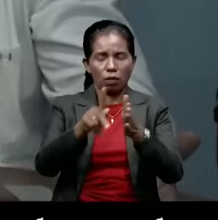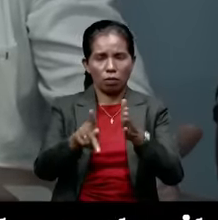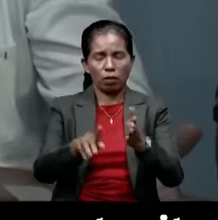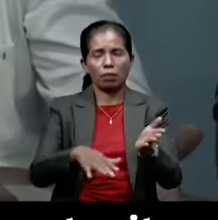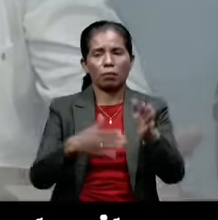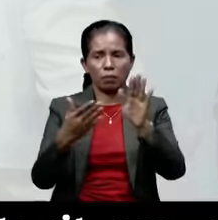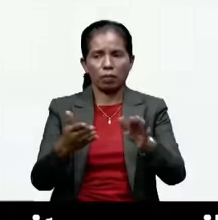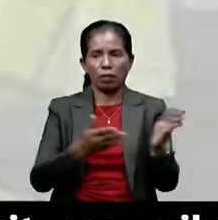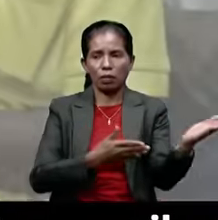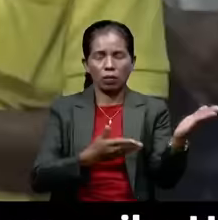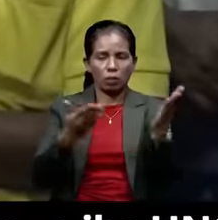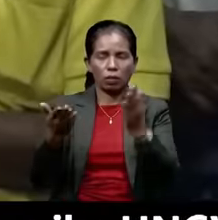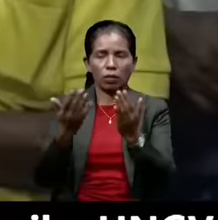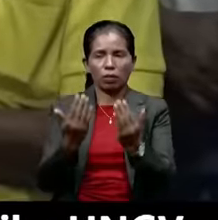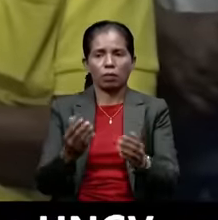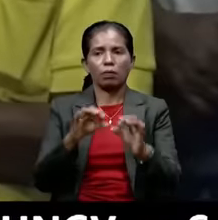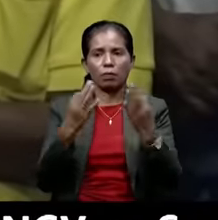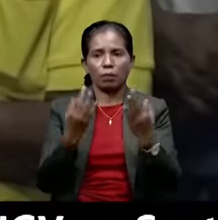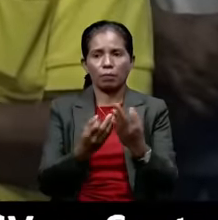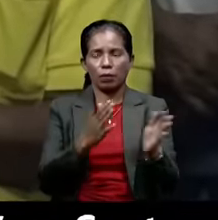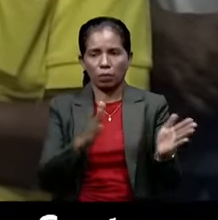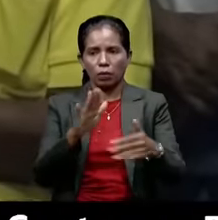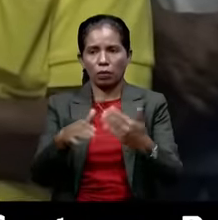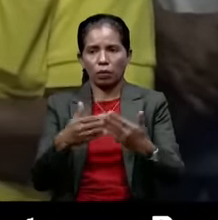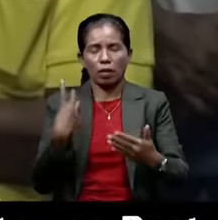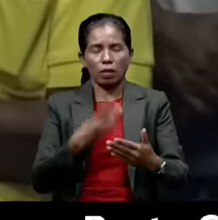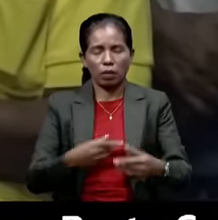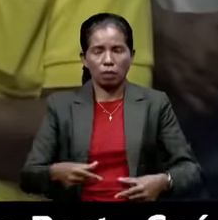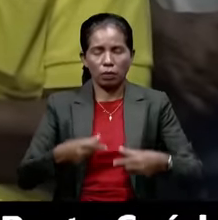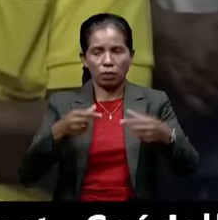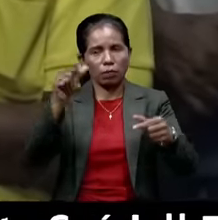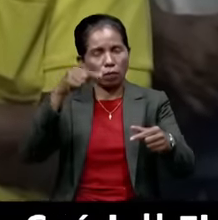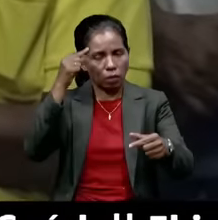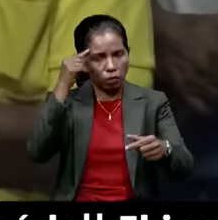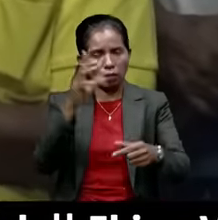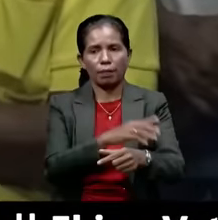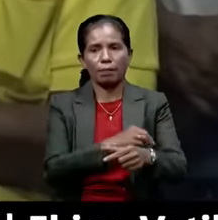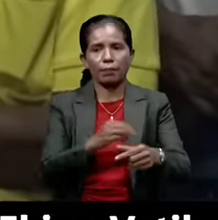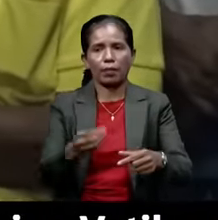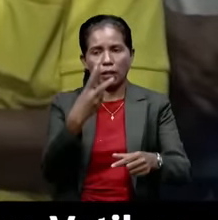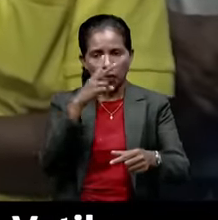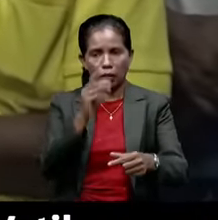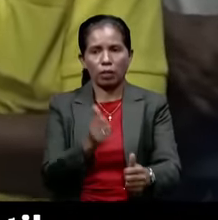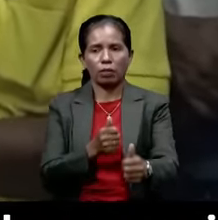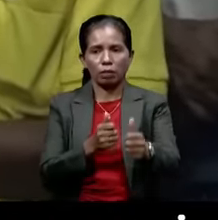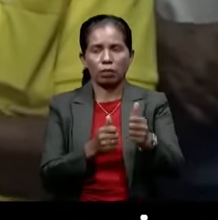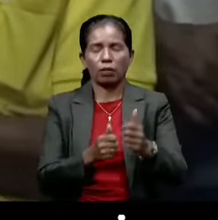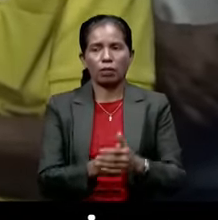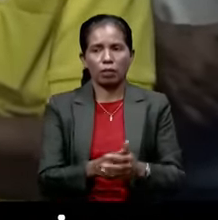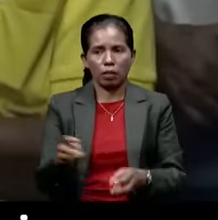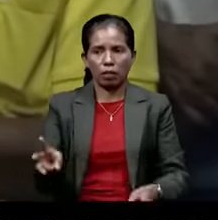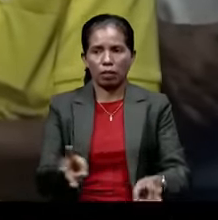e lori toda a mulher. Você ser nevoto e te entrega, vai, governo, a torre tu ir,